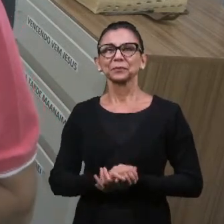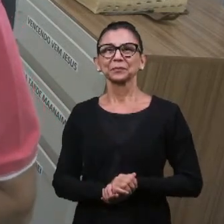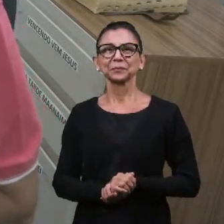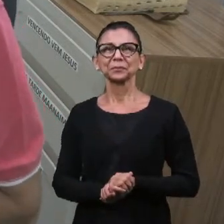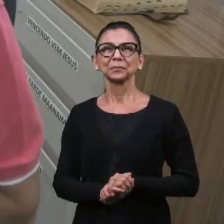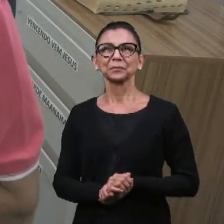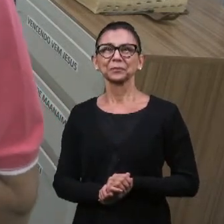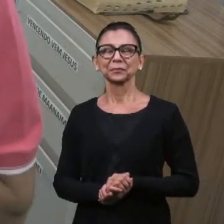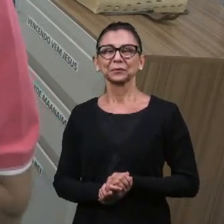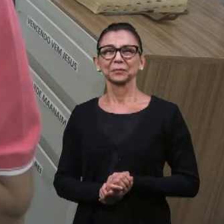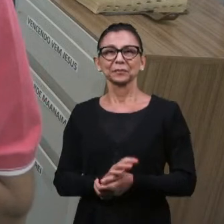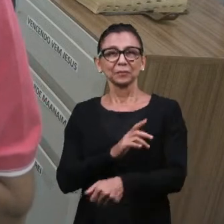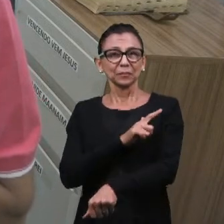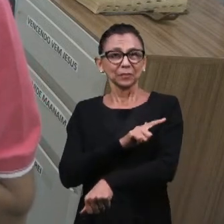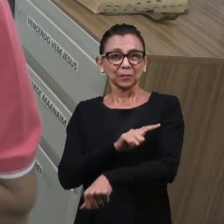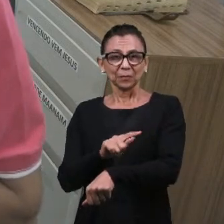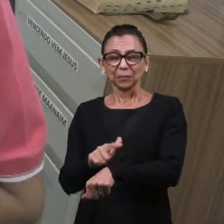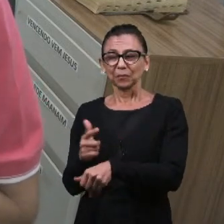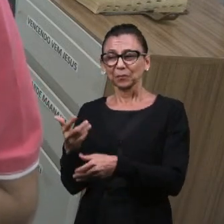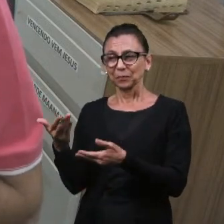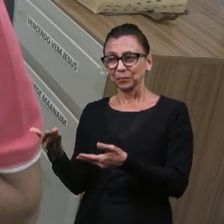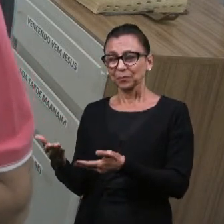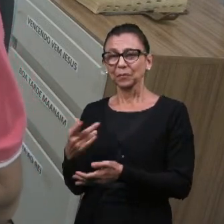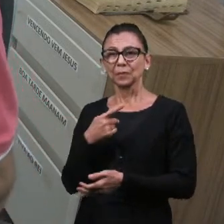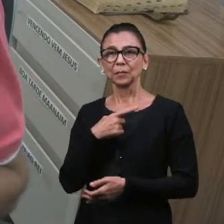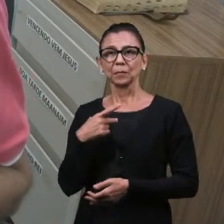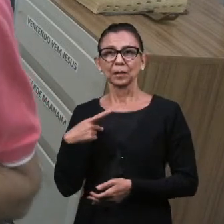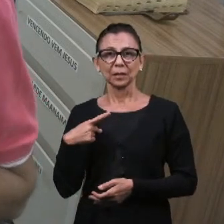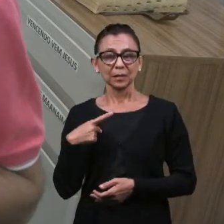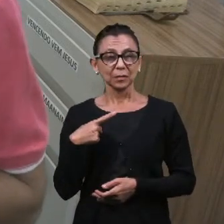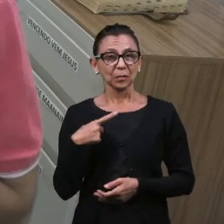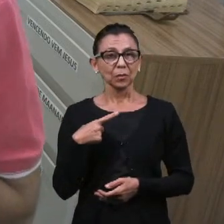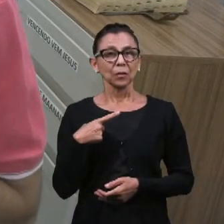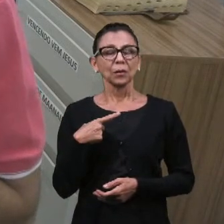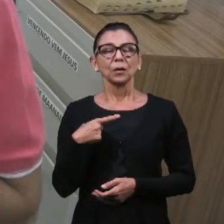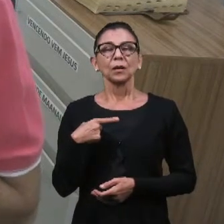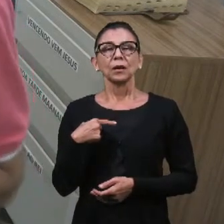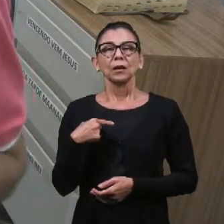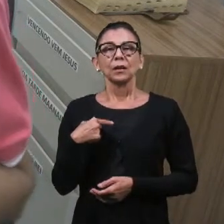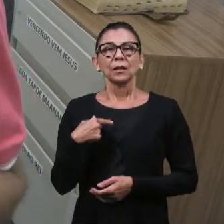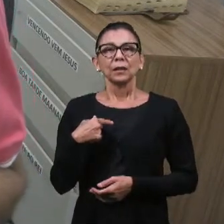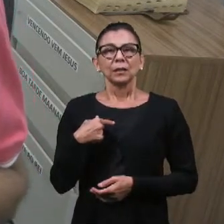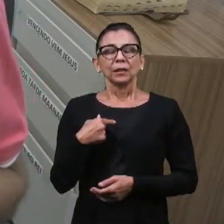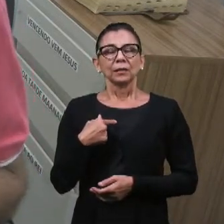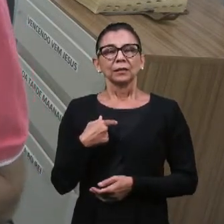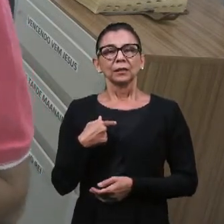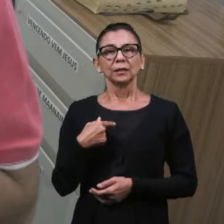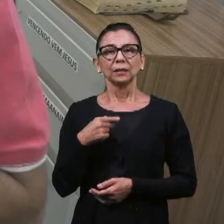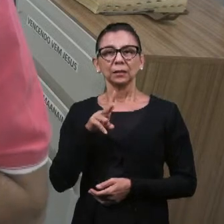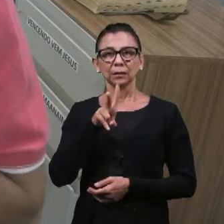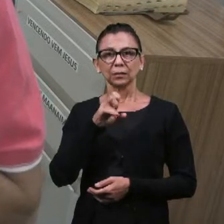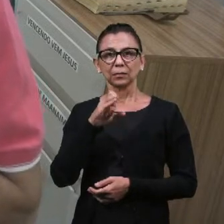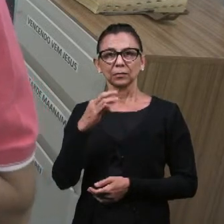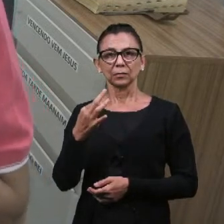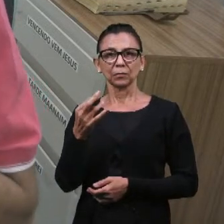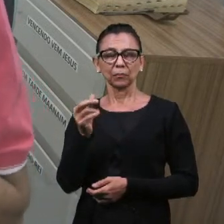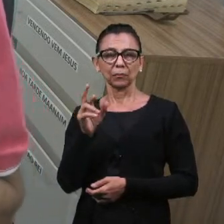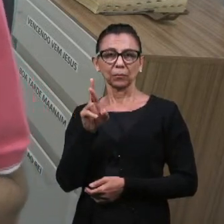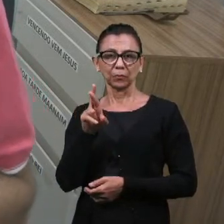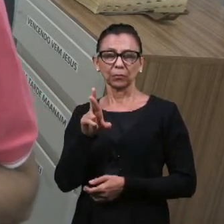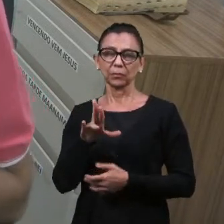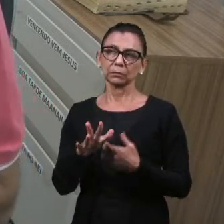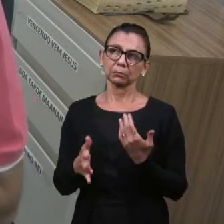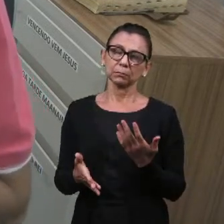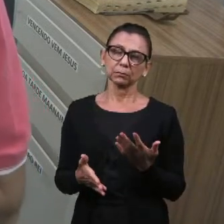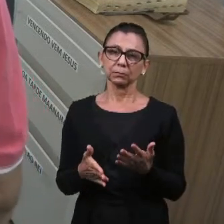Carlos Vitor. Ele está pastor há mais de 21 anos, no Ministério da Palavra, de obra há mais ou